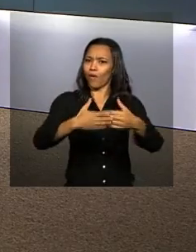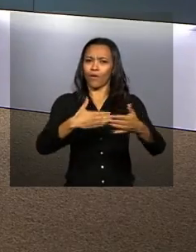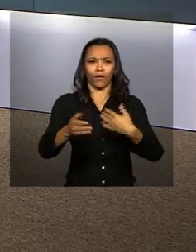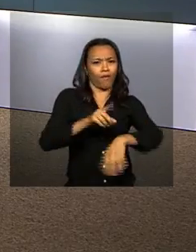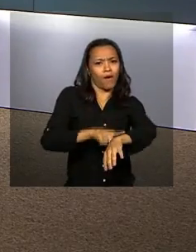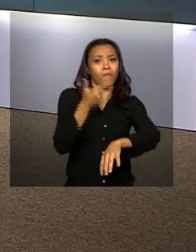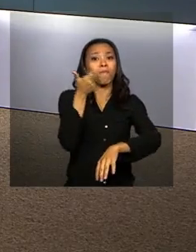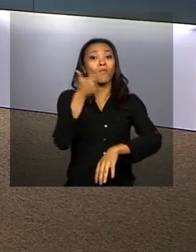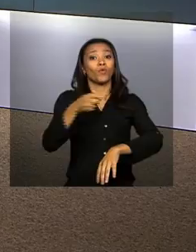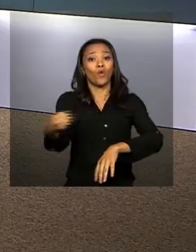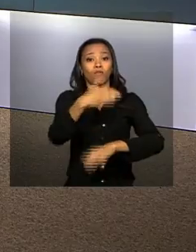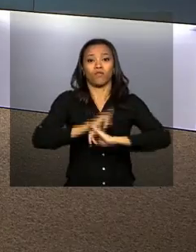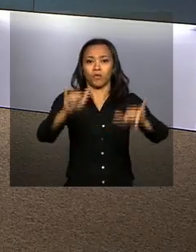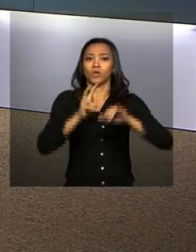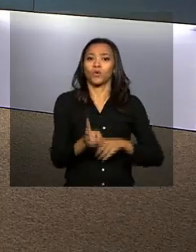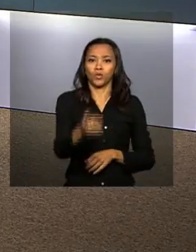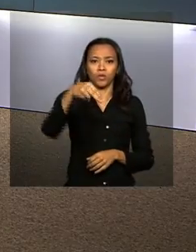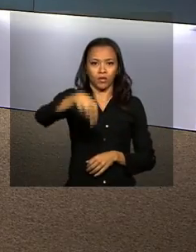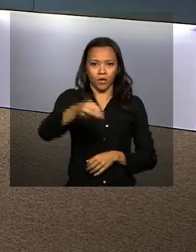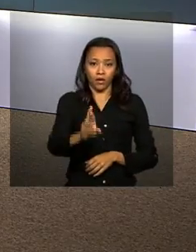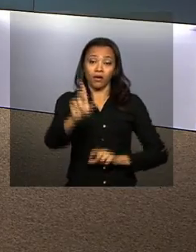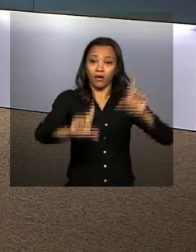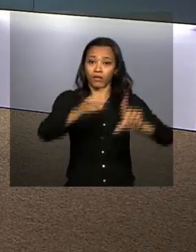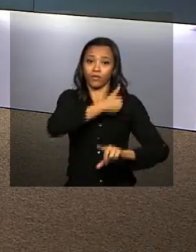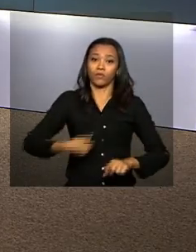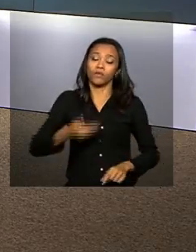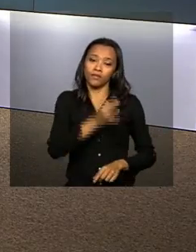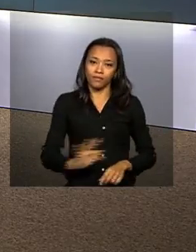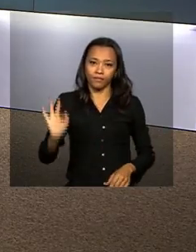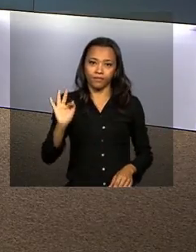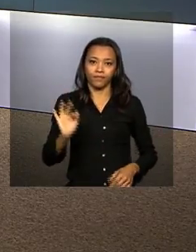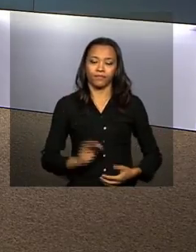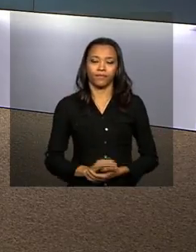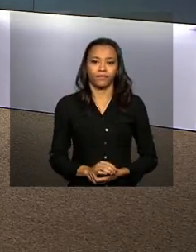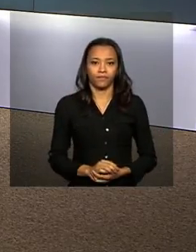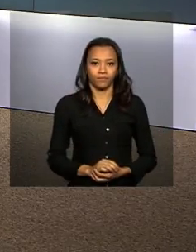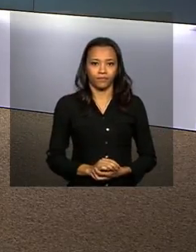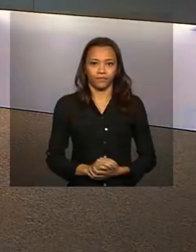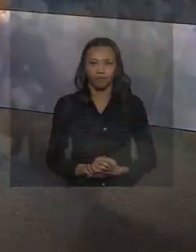qualquer momento com novas informações. Continue com a gente na NBR, a TV do Governo Federal.